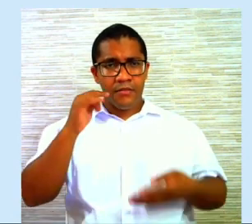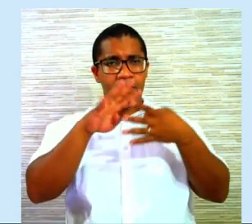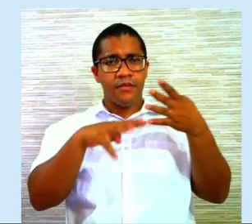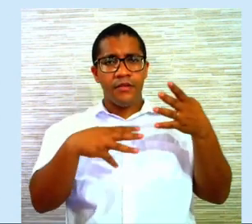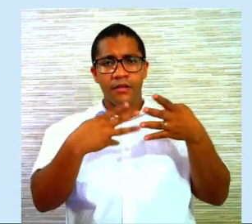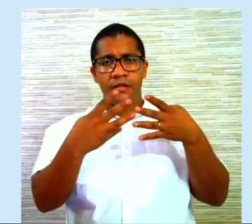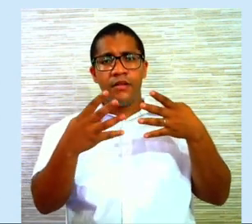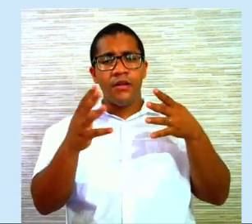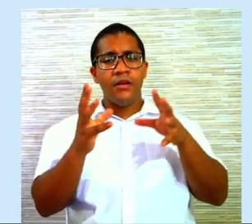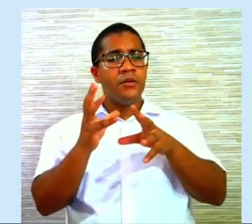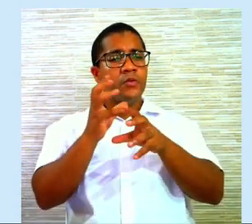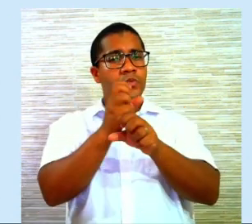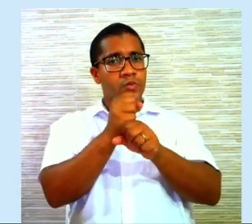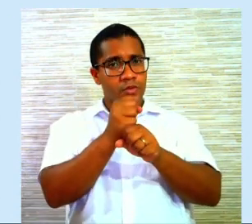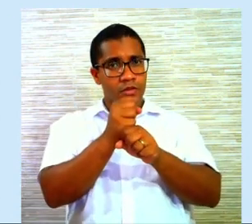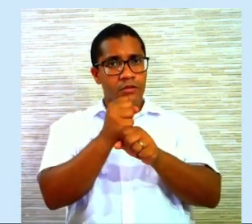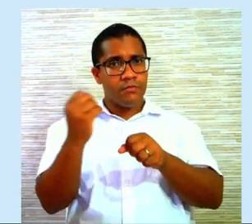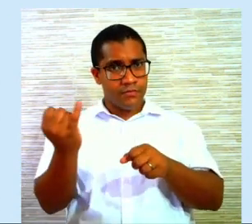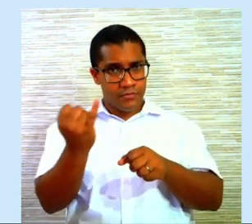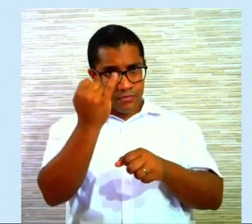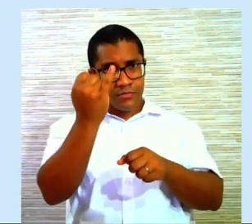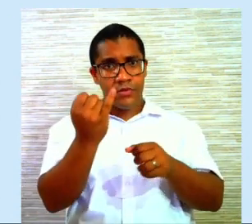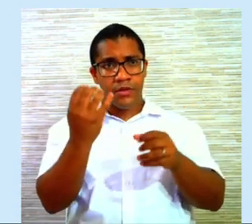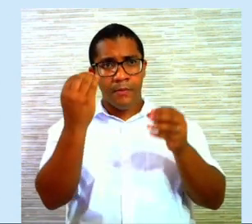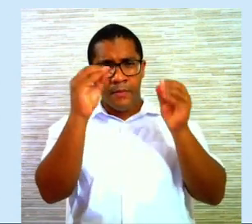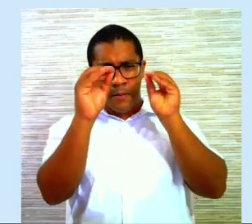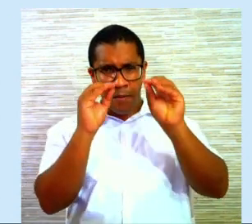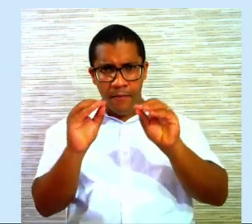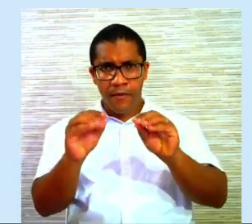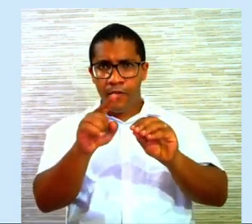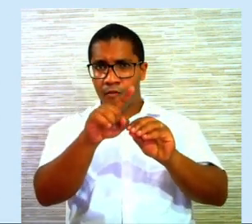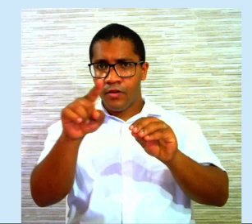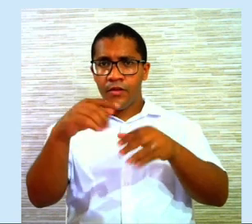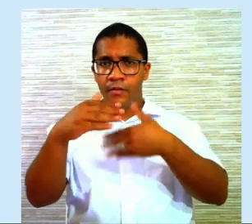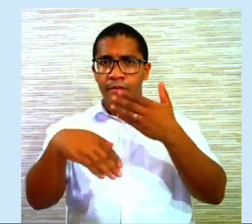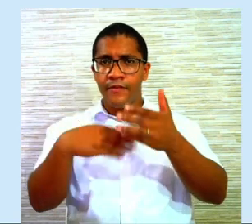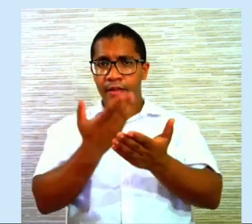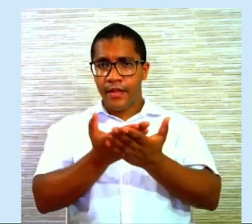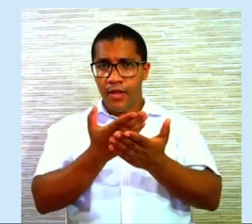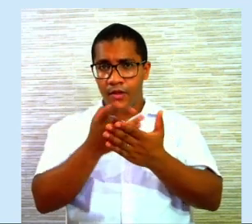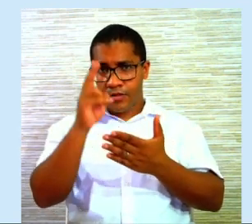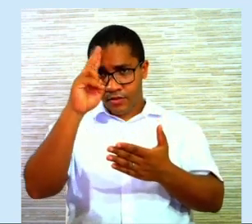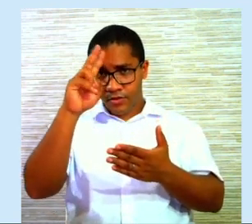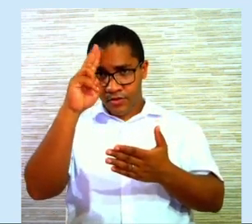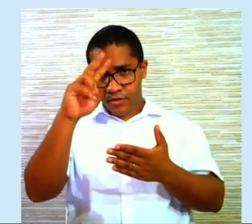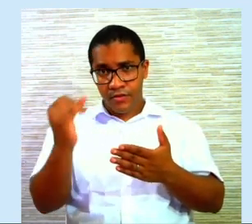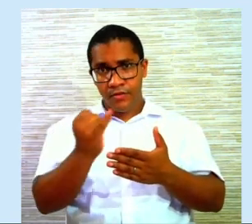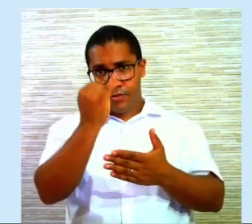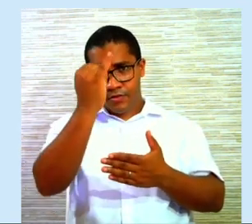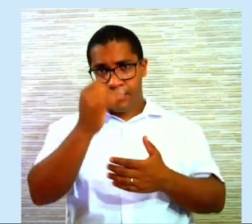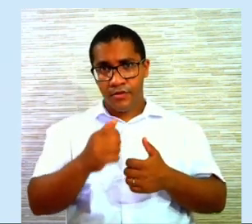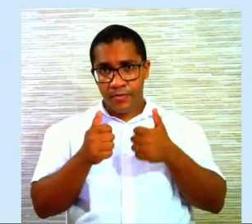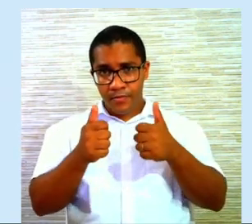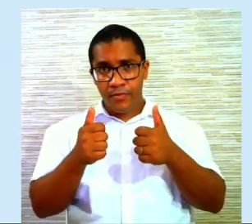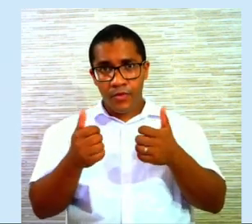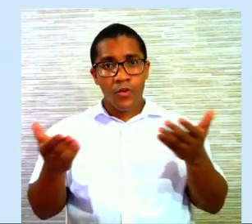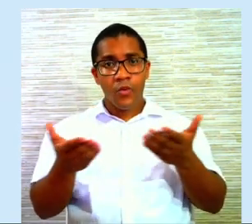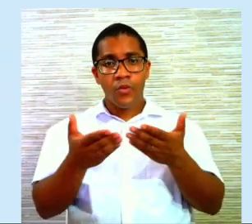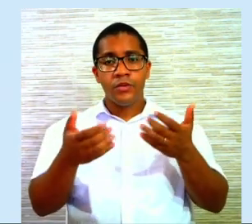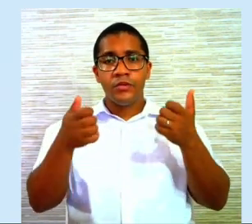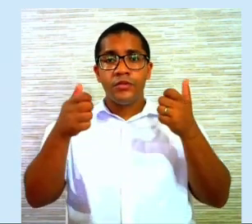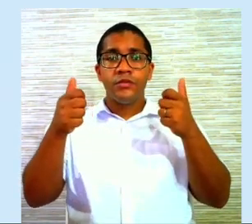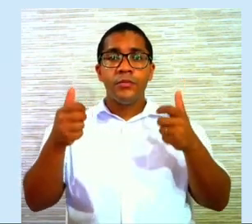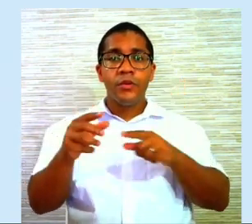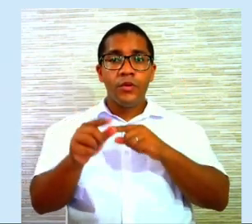nesses dados, são de grande relevância, para vocês aí na aula de história. Então, hoje, Cláudio Nascimento colocou